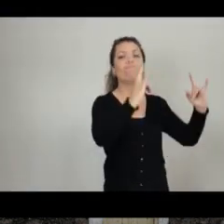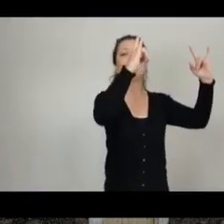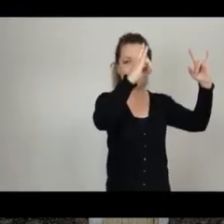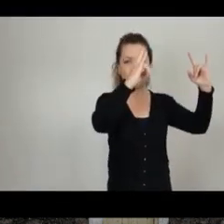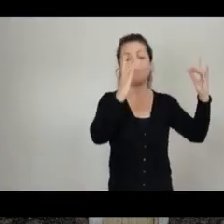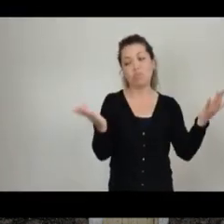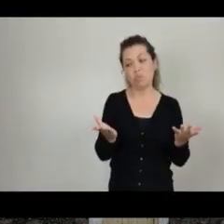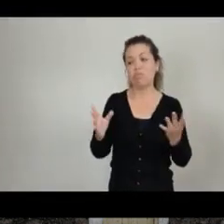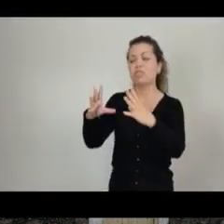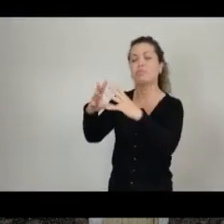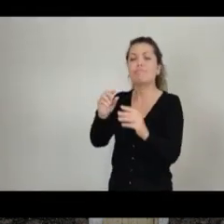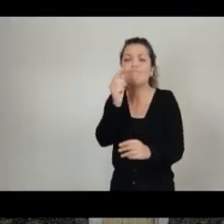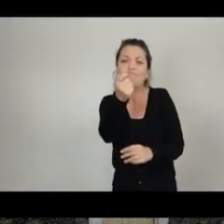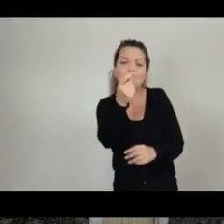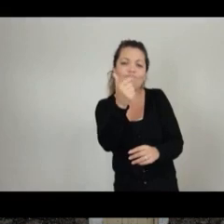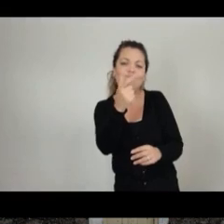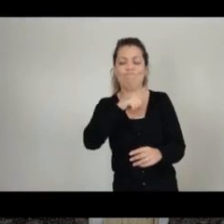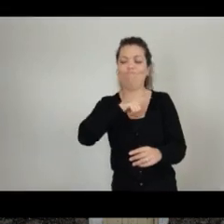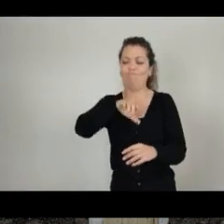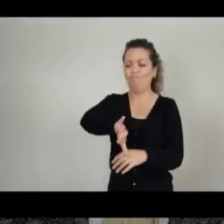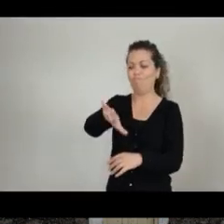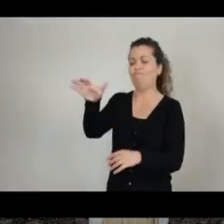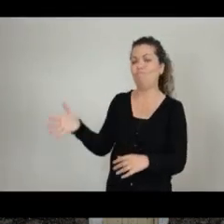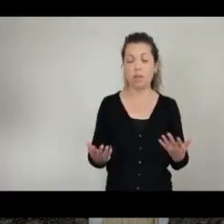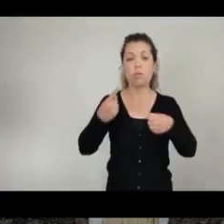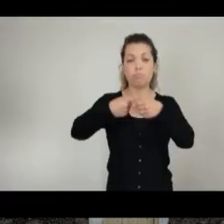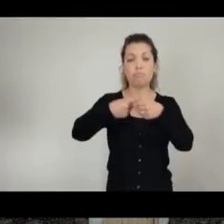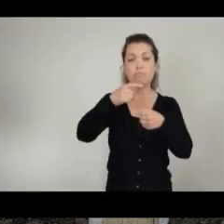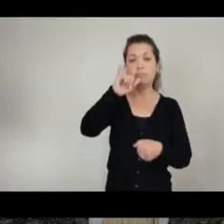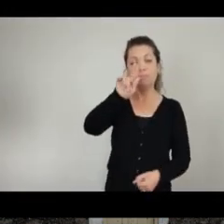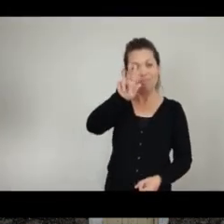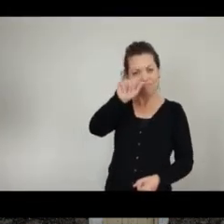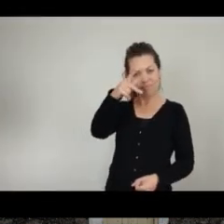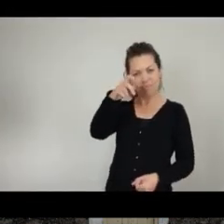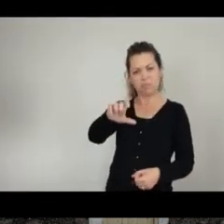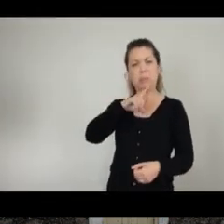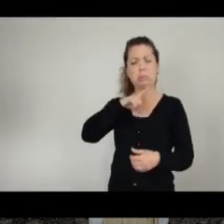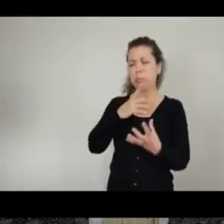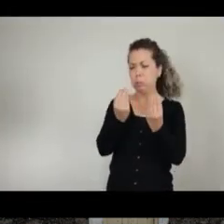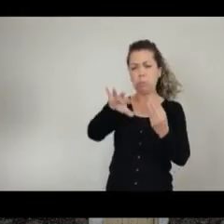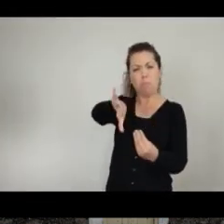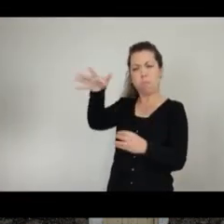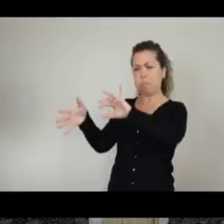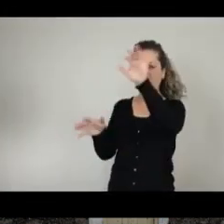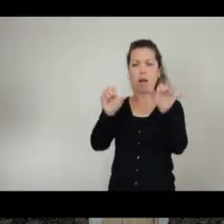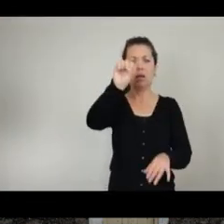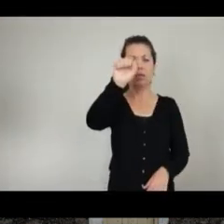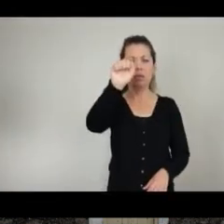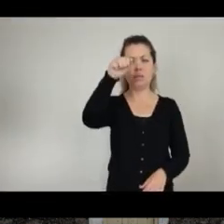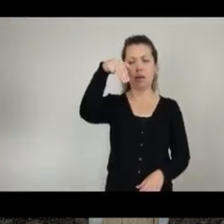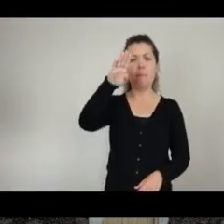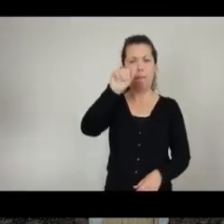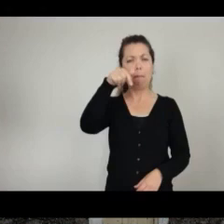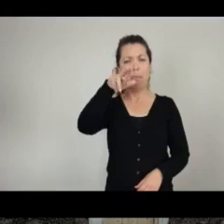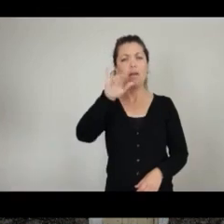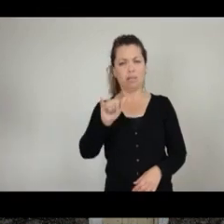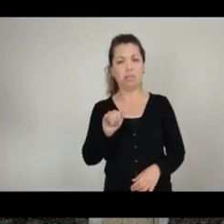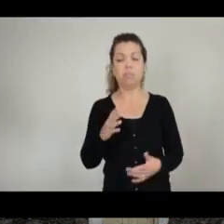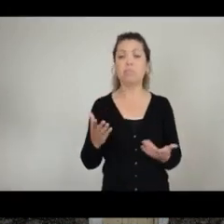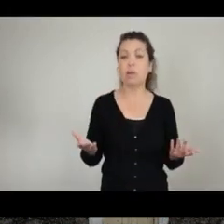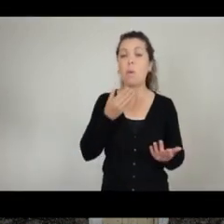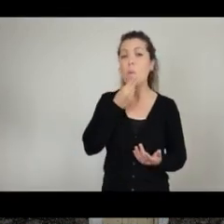de aluvião ou de lavagem, descobertos nos afluentes do Ribeira e ao pé das serras das imediações. Mais tarde,